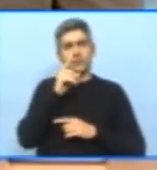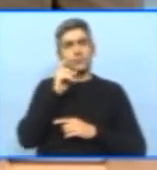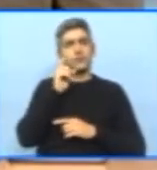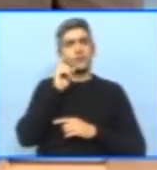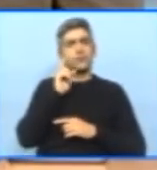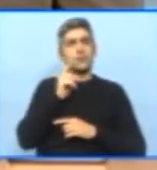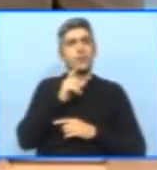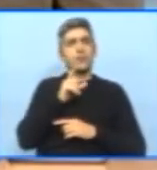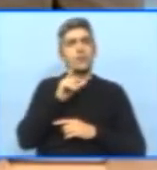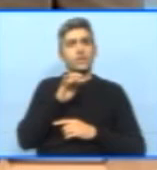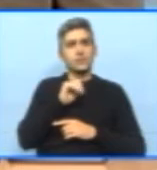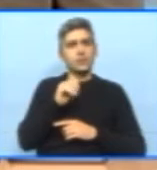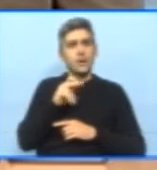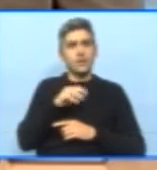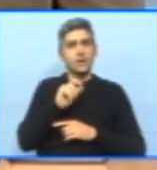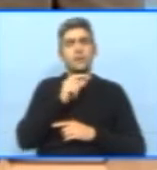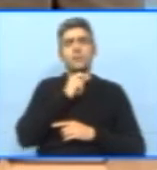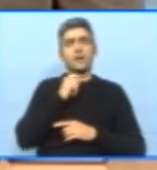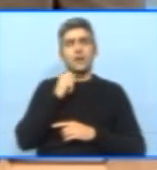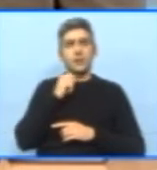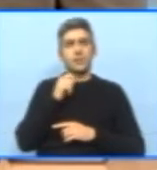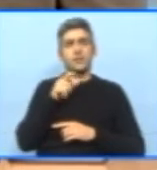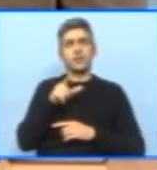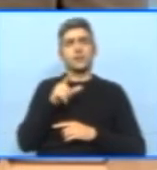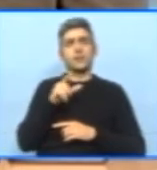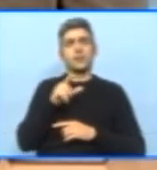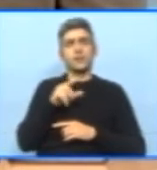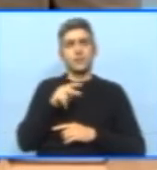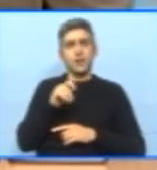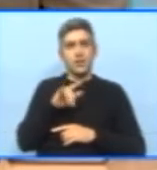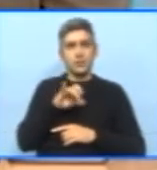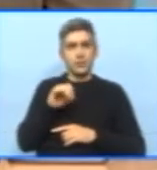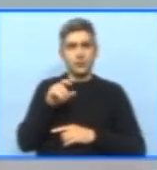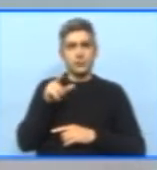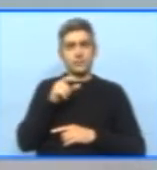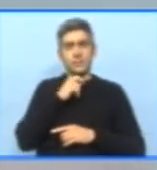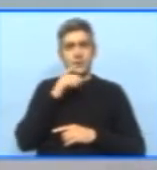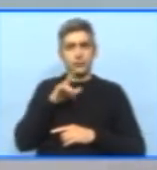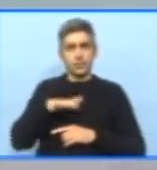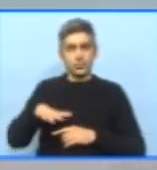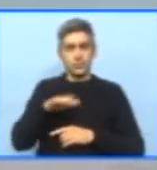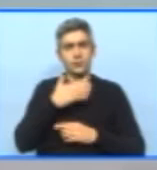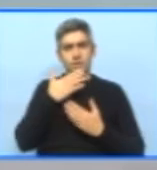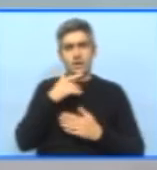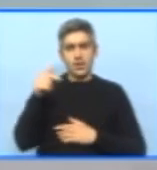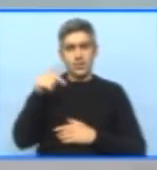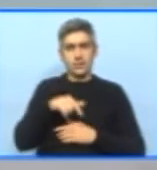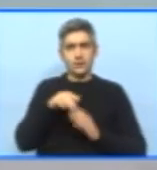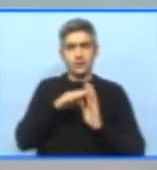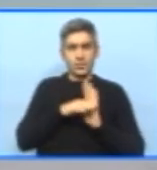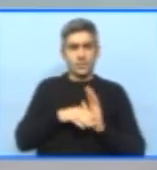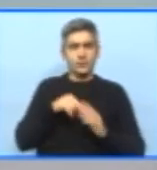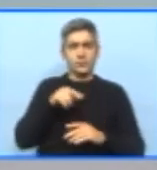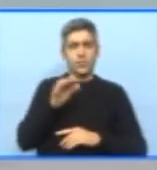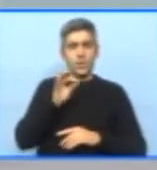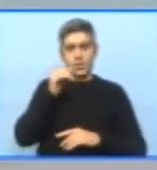Padre Nélio Pita, pároco em Lisboa. Muito boa tarde, obrigado por estarem neste programa. E neste quarto domingo da